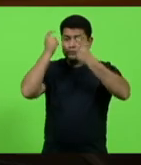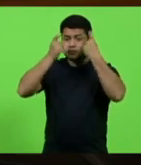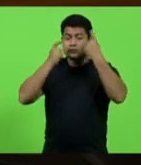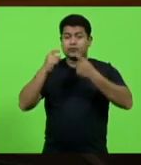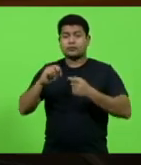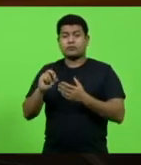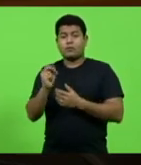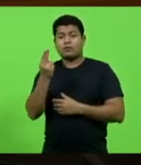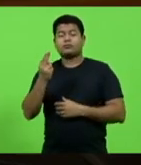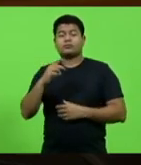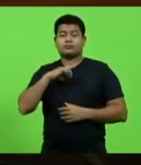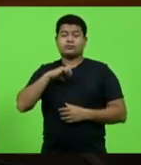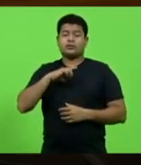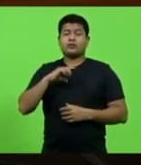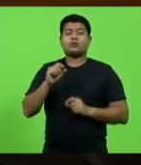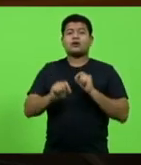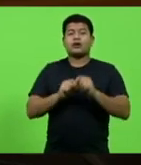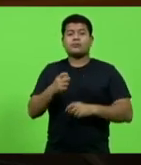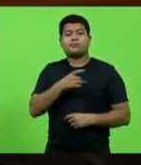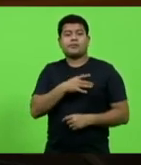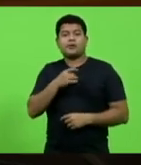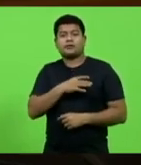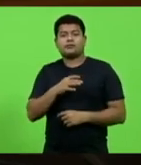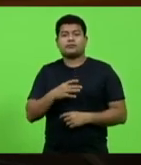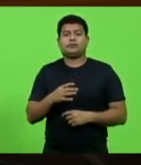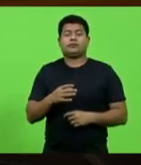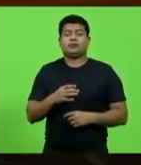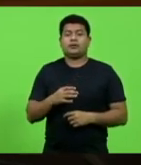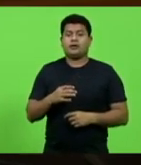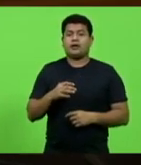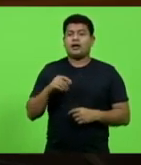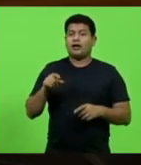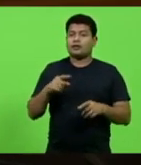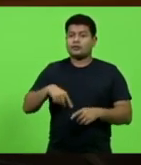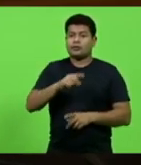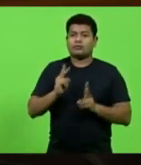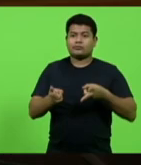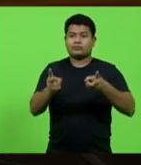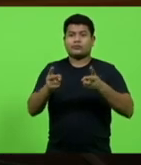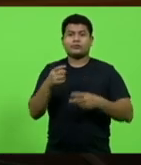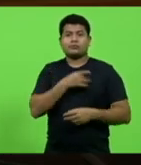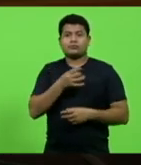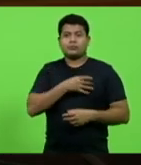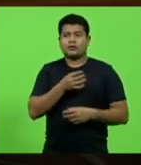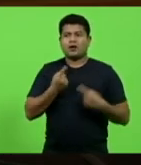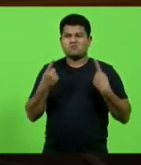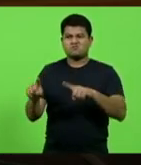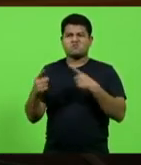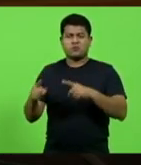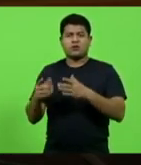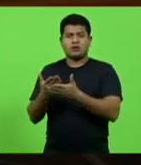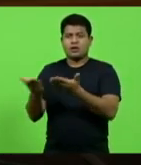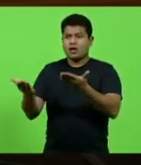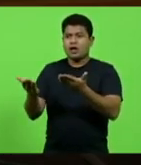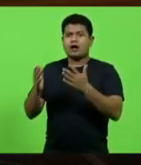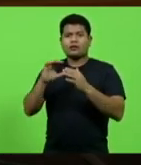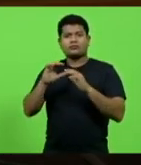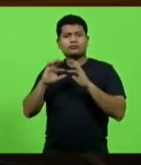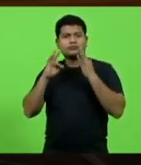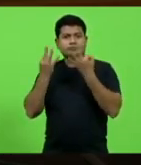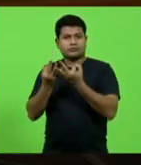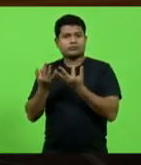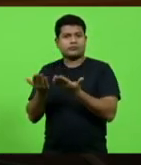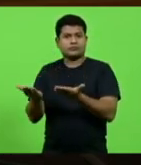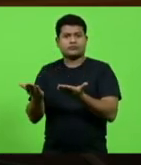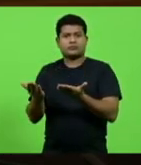domiciliar, e continuaremos impondo o medo e a aflição às famílias educadoras. Portanto, eu estou feliz que hoje nós podemos